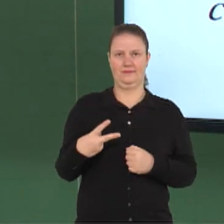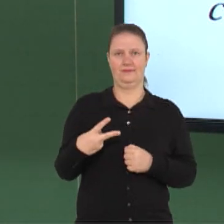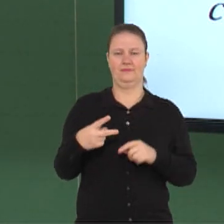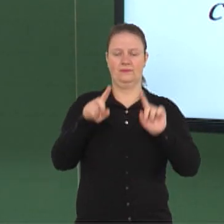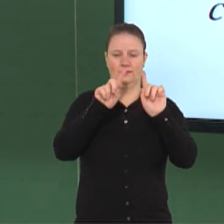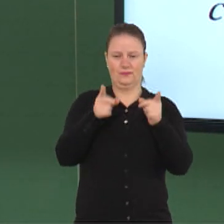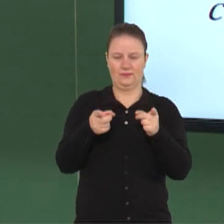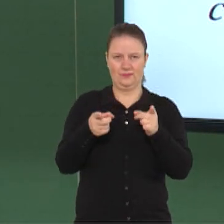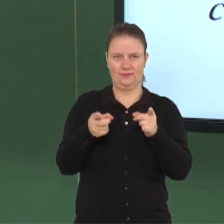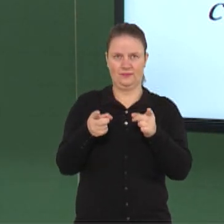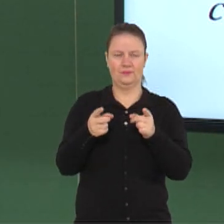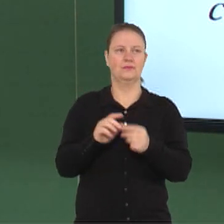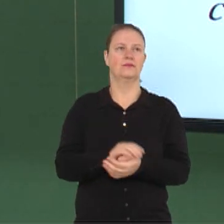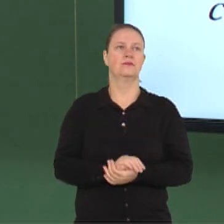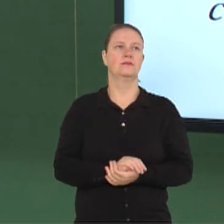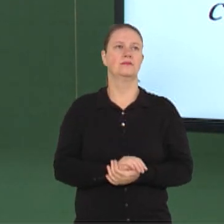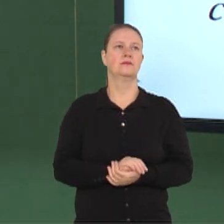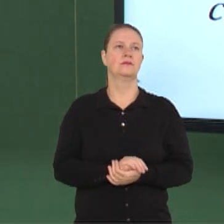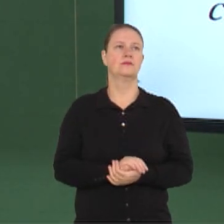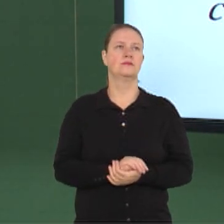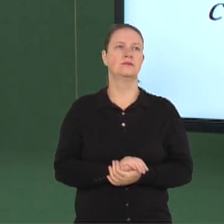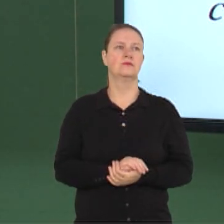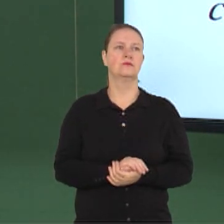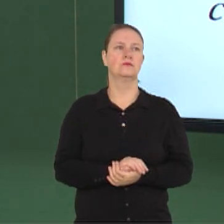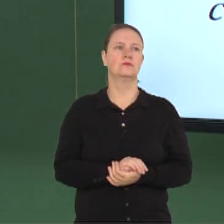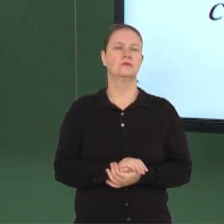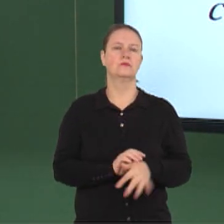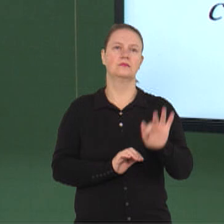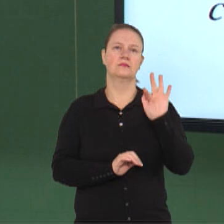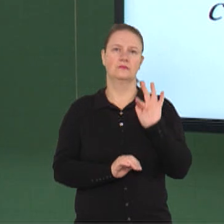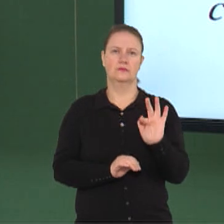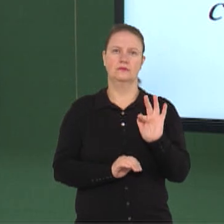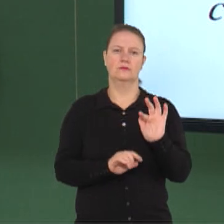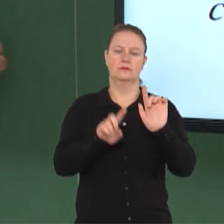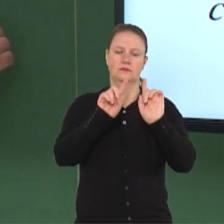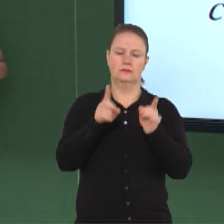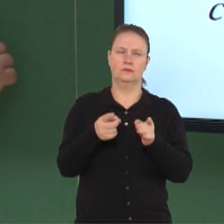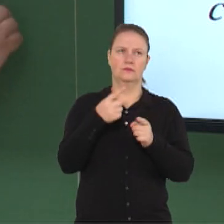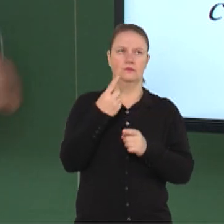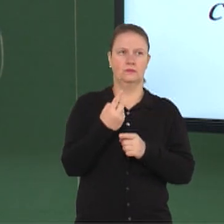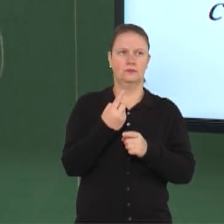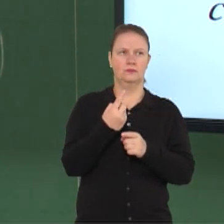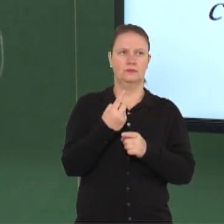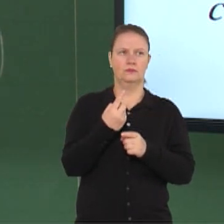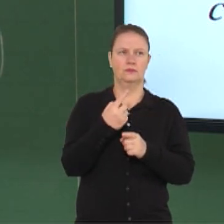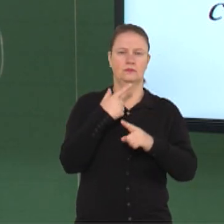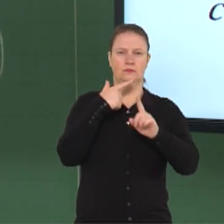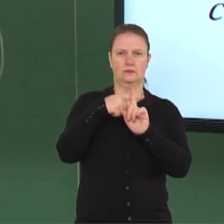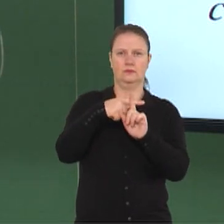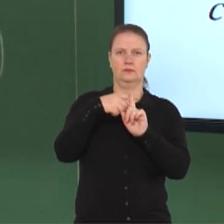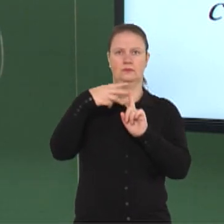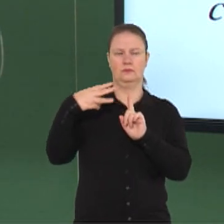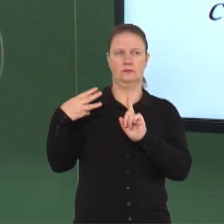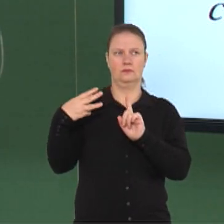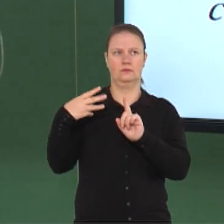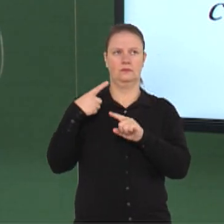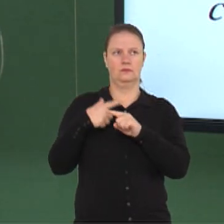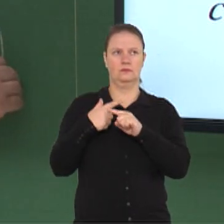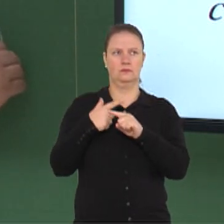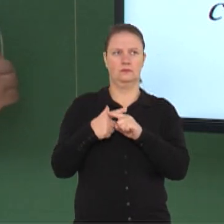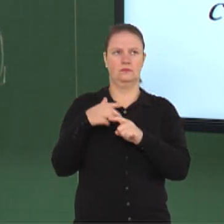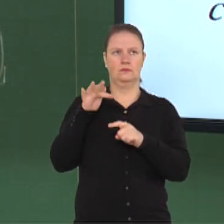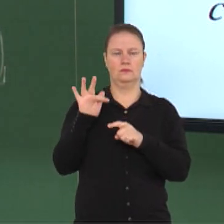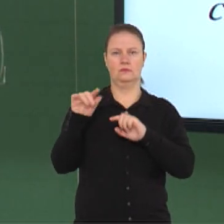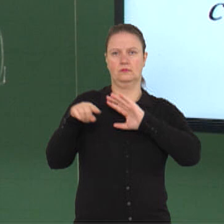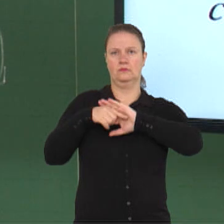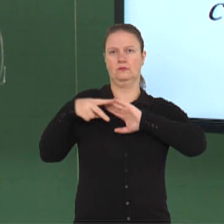exercício, f de 1 mais 3 vezes f de menos 2. Vamos substituir